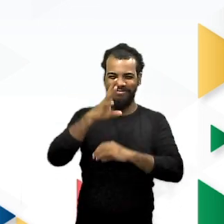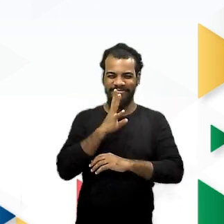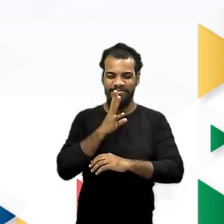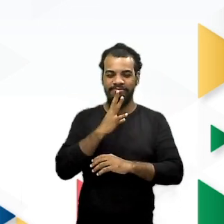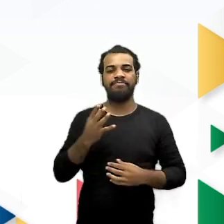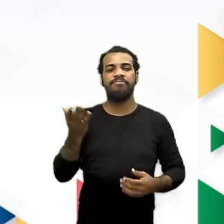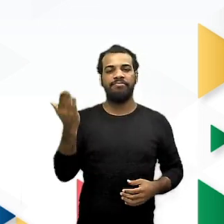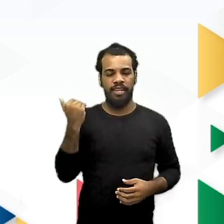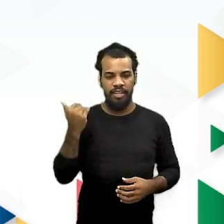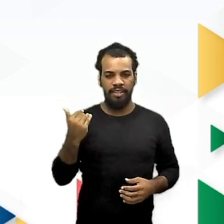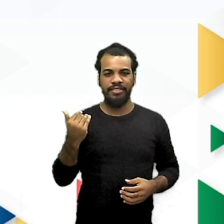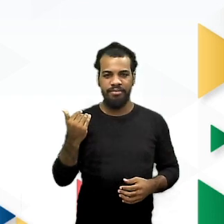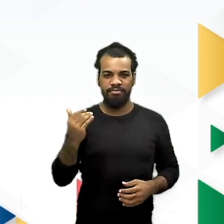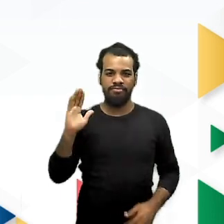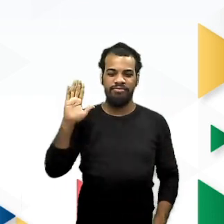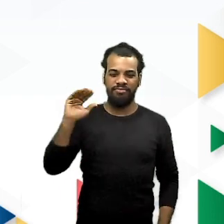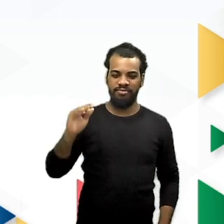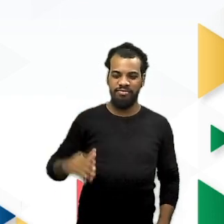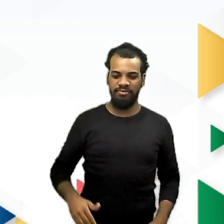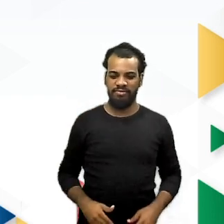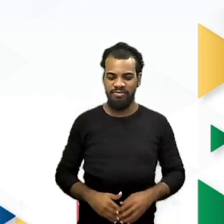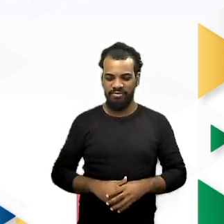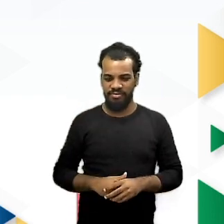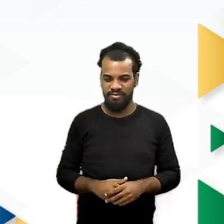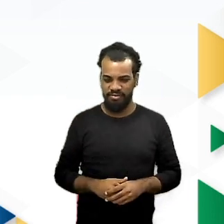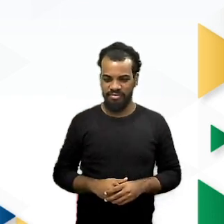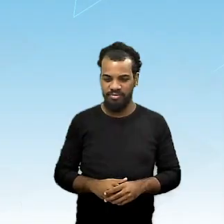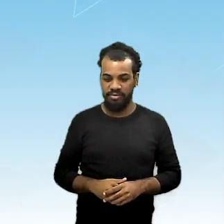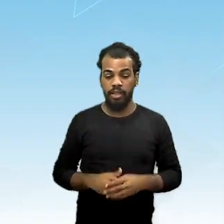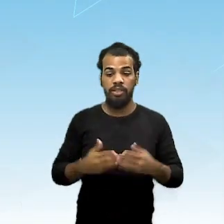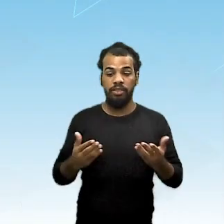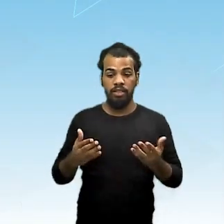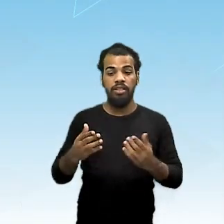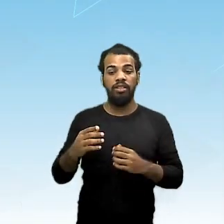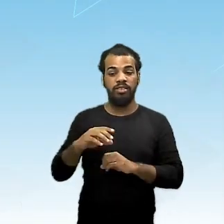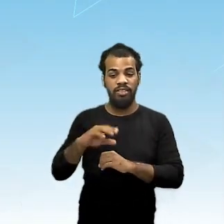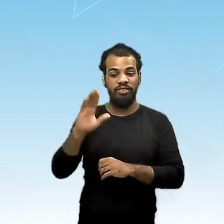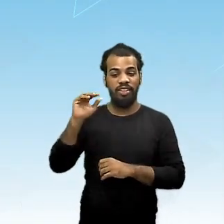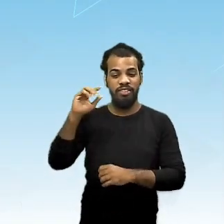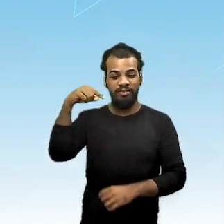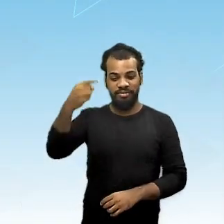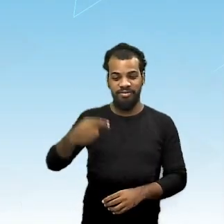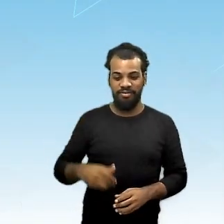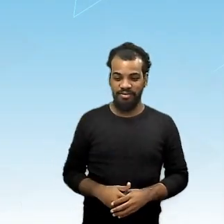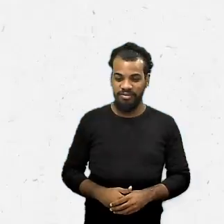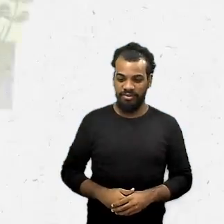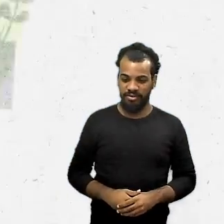tá bom? Vou te esperar lá. Manda pra mim, por favor. Até a próxima videoaula. Tchau, tchau.